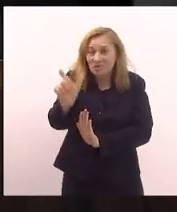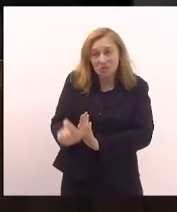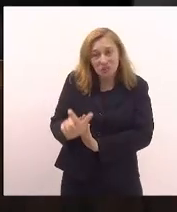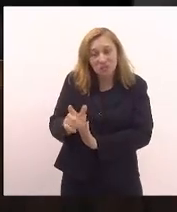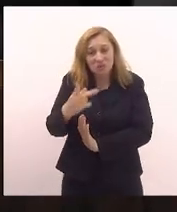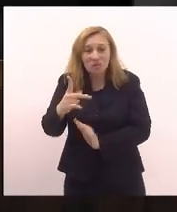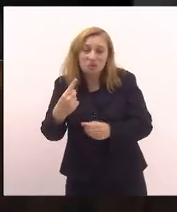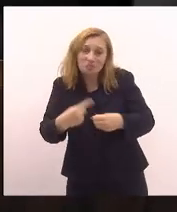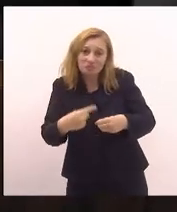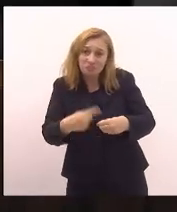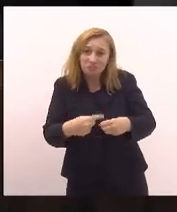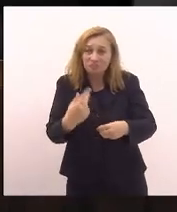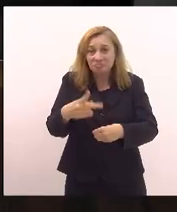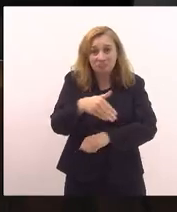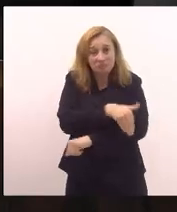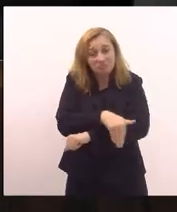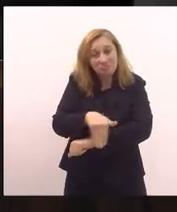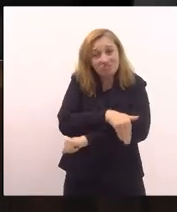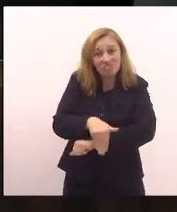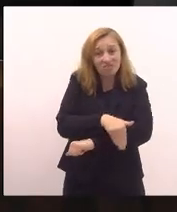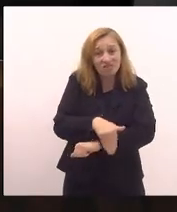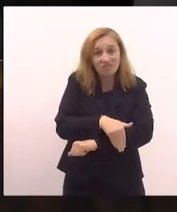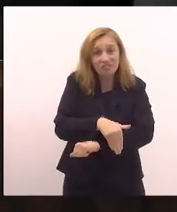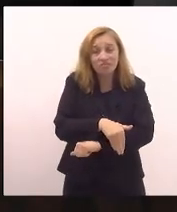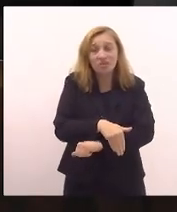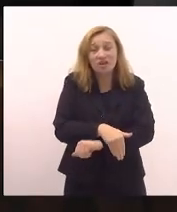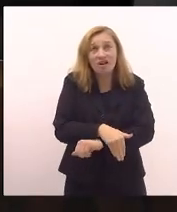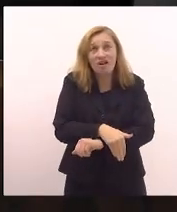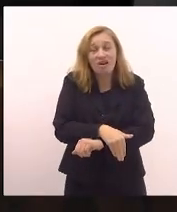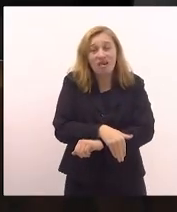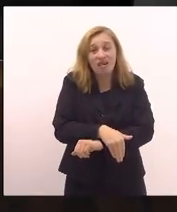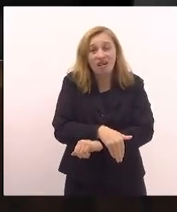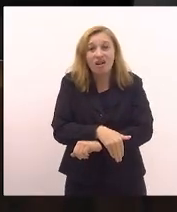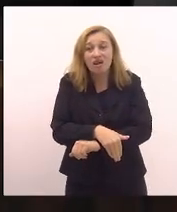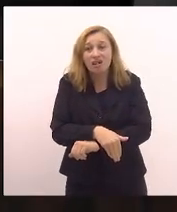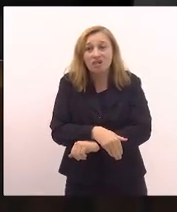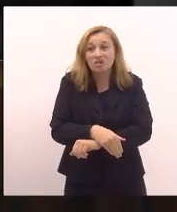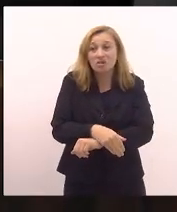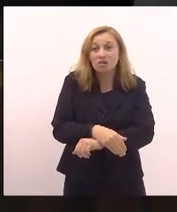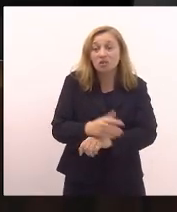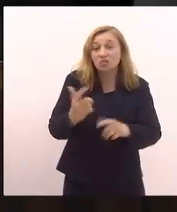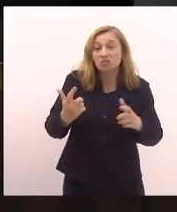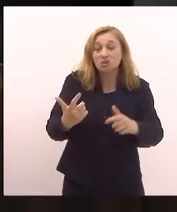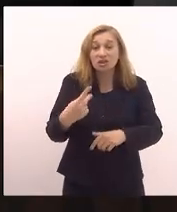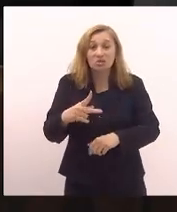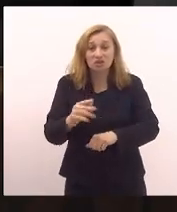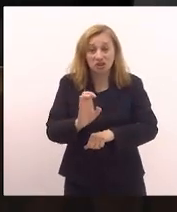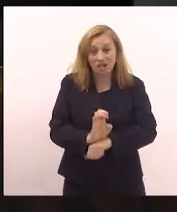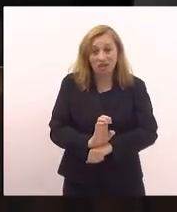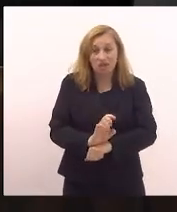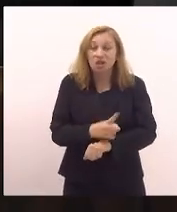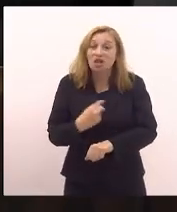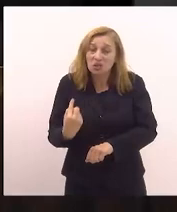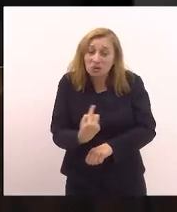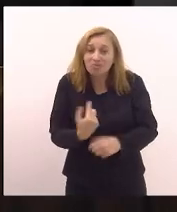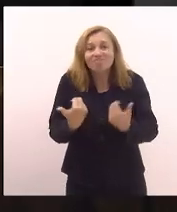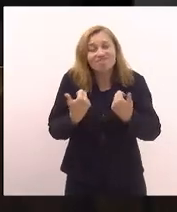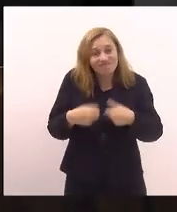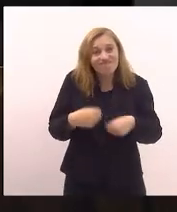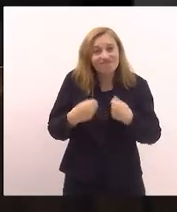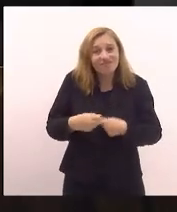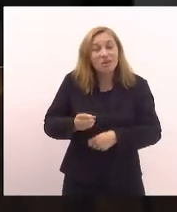do seu bairro, da sua rua, dos seus arredores, do seu estado. E a gente